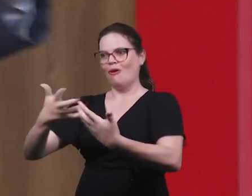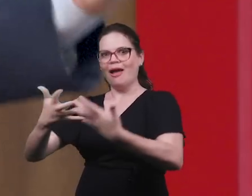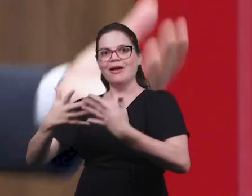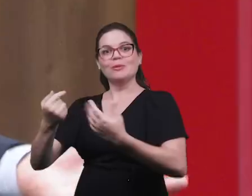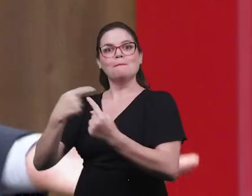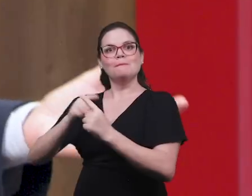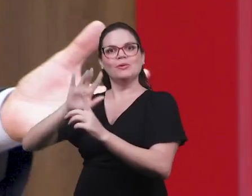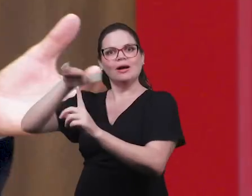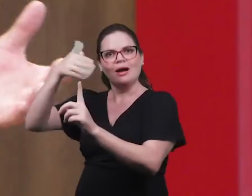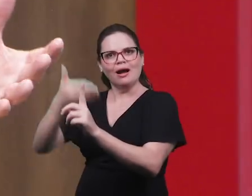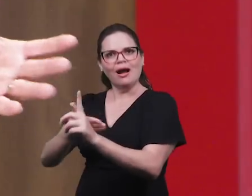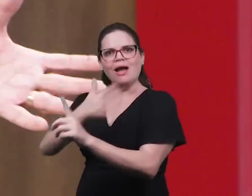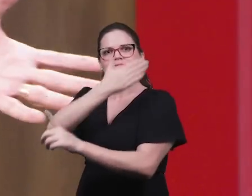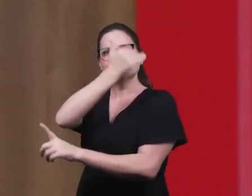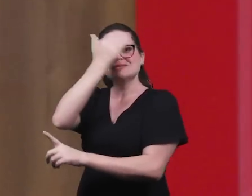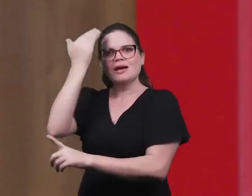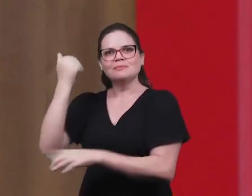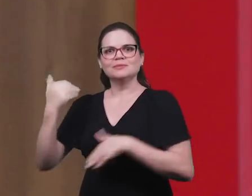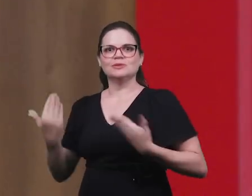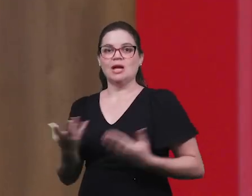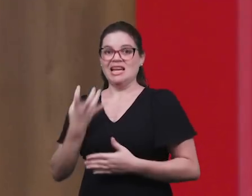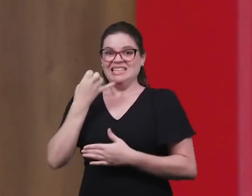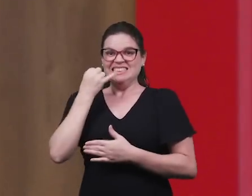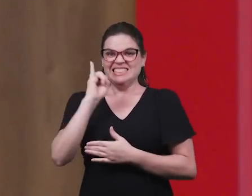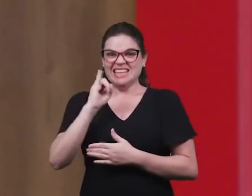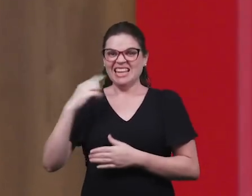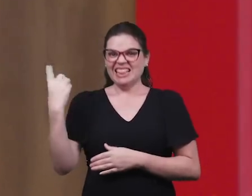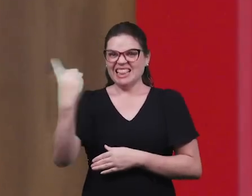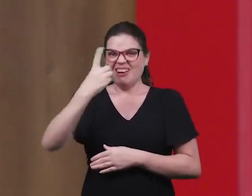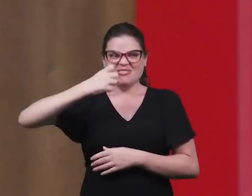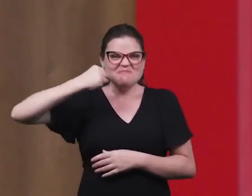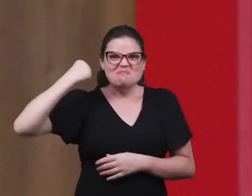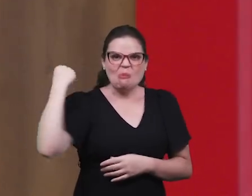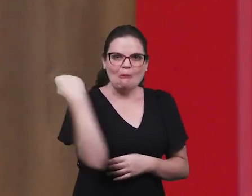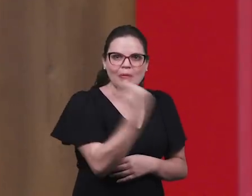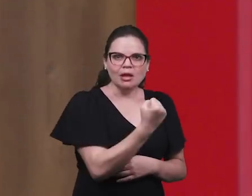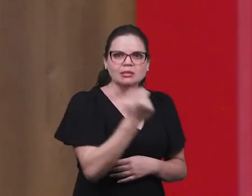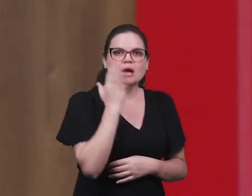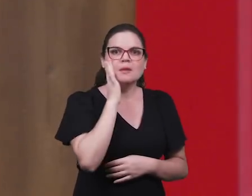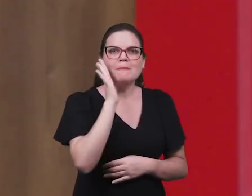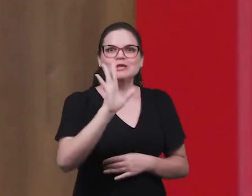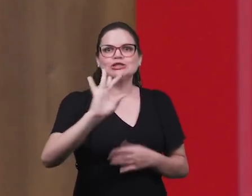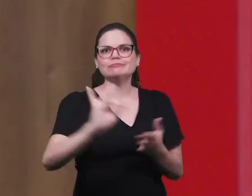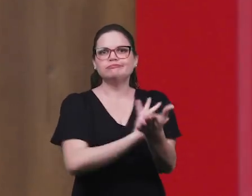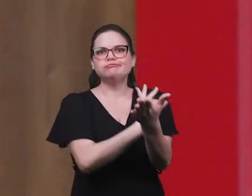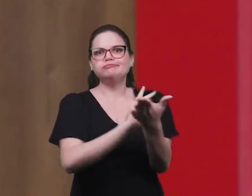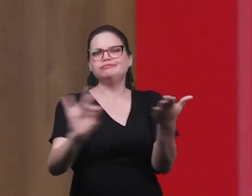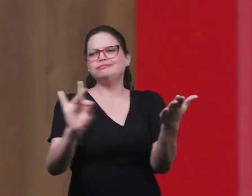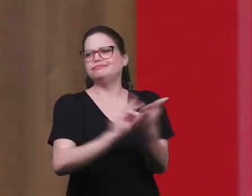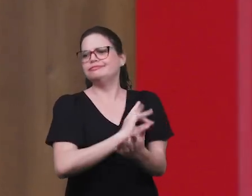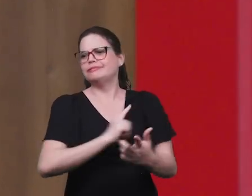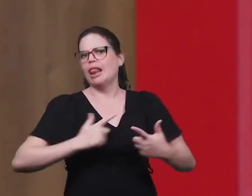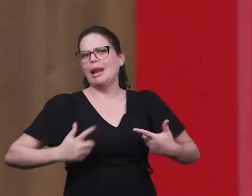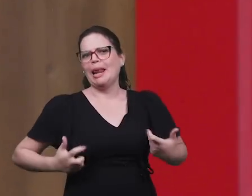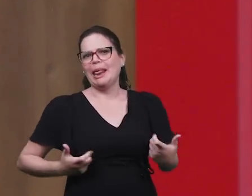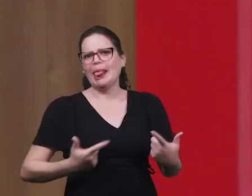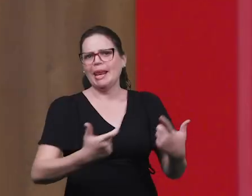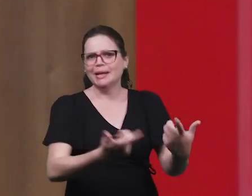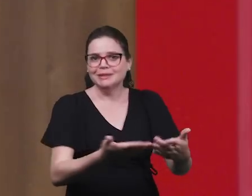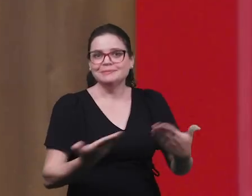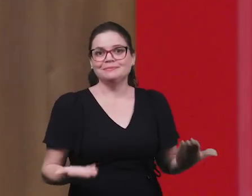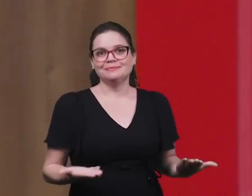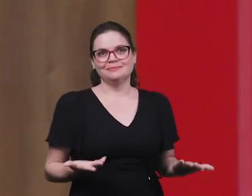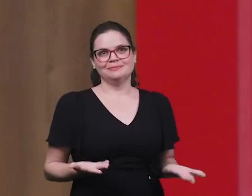grande cisma em Israel contra Davi. Mas pela sabedoria de Deus, que fez com que ele não apenas não matasse Saul, mas